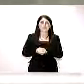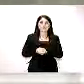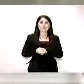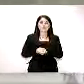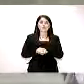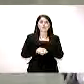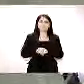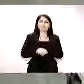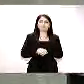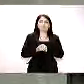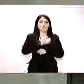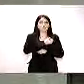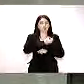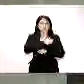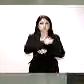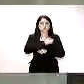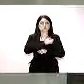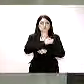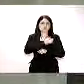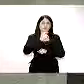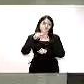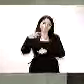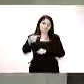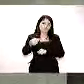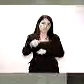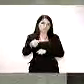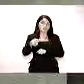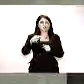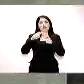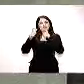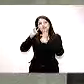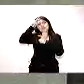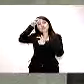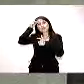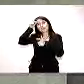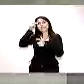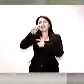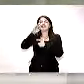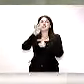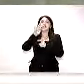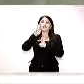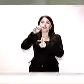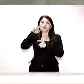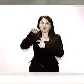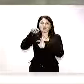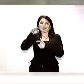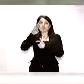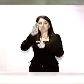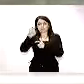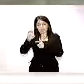aprovado o item seguinte é TR 51